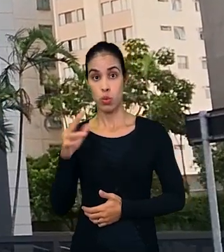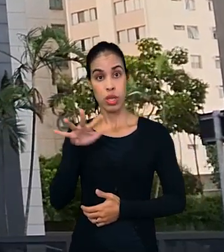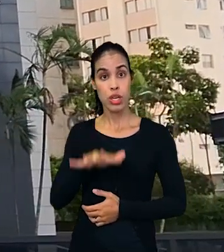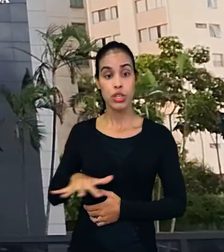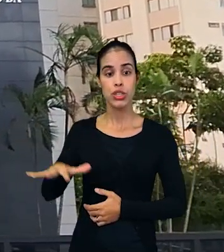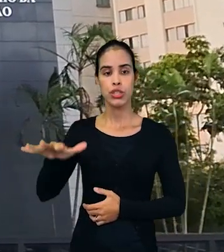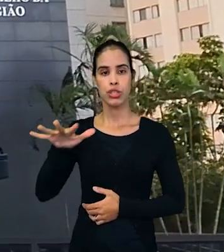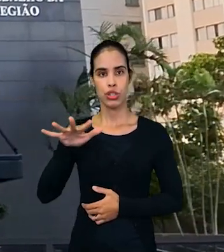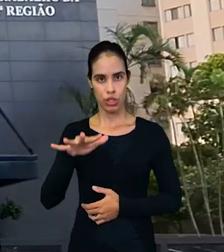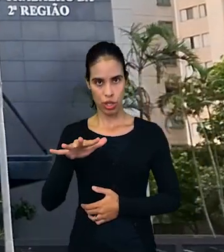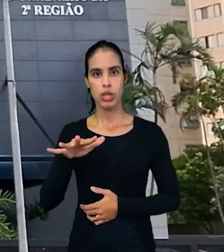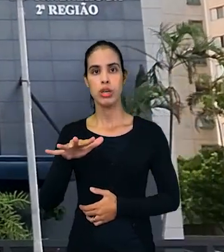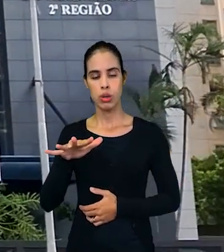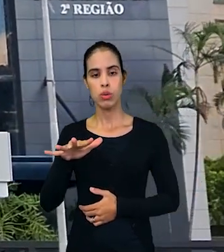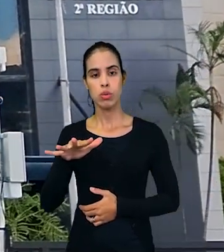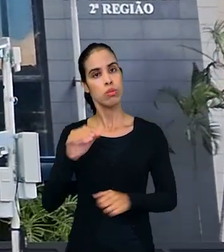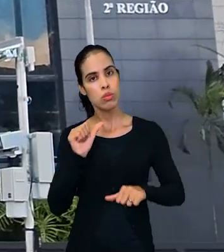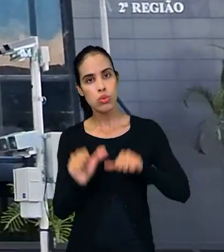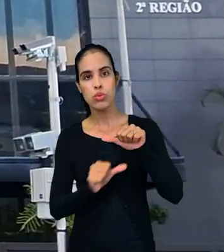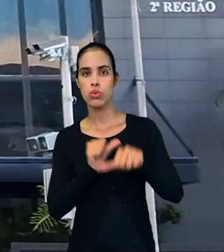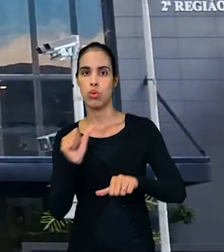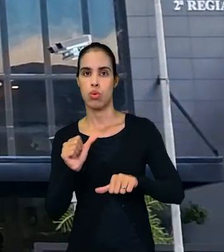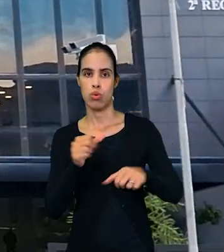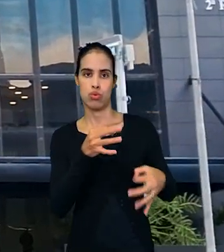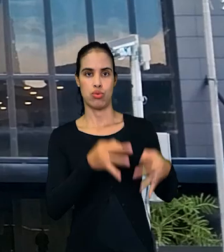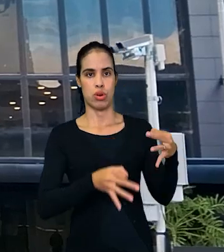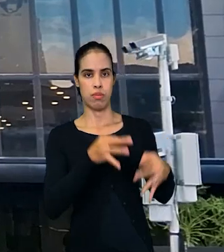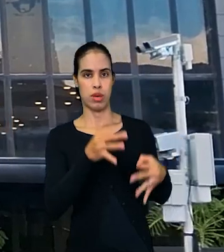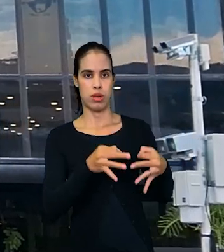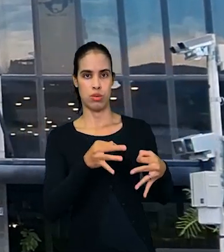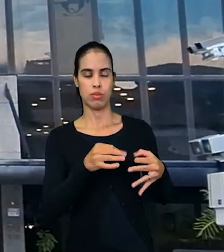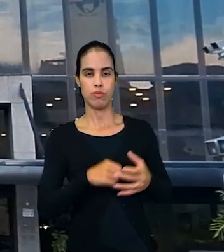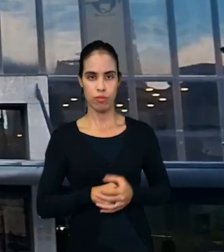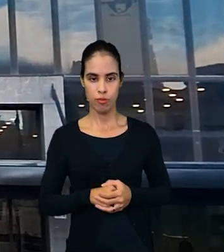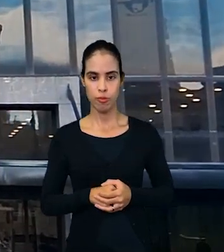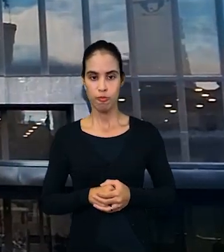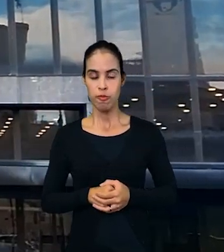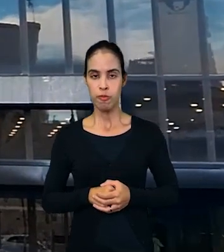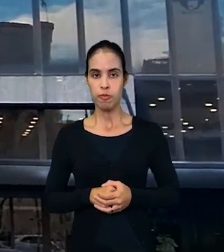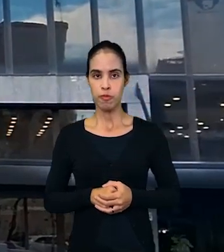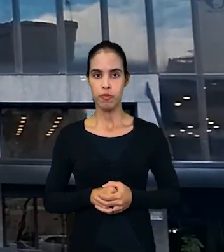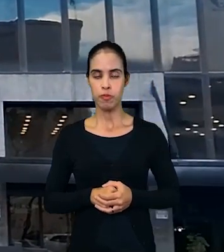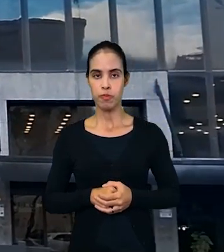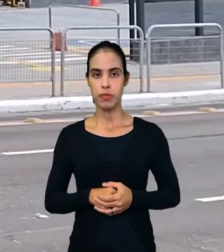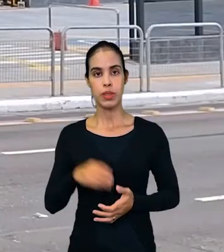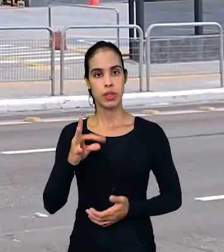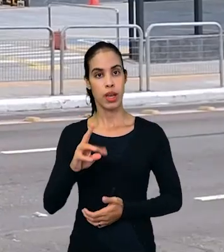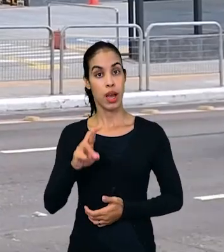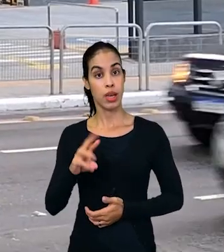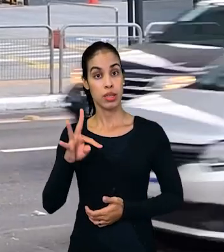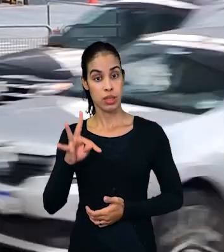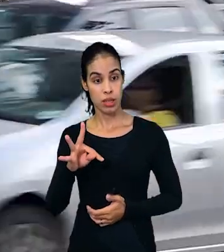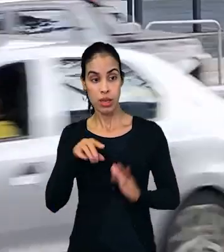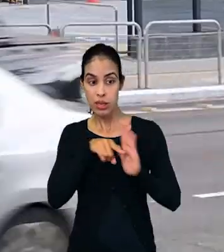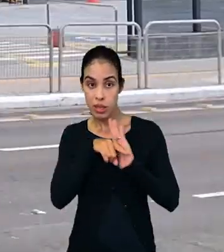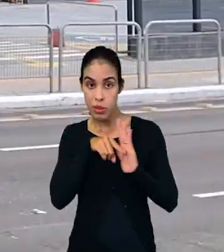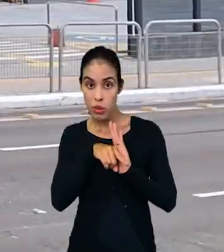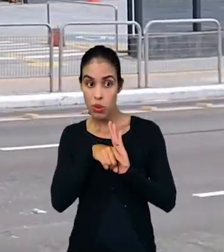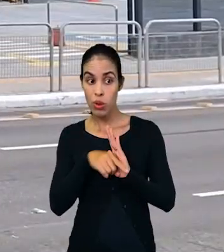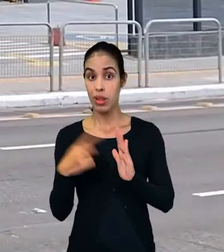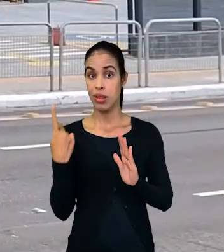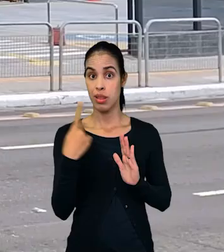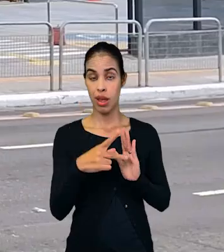do Trabalho da 2ª Região reformou a decisão de primeiro grau, que havia concedido o benefício. O